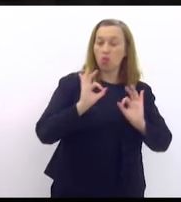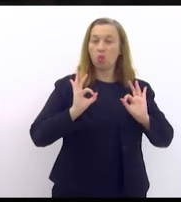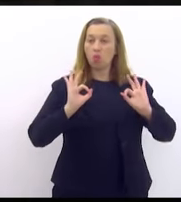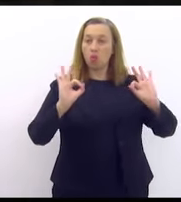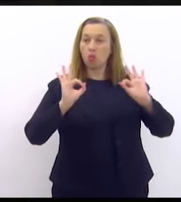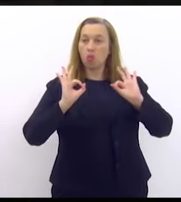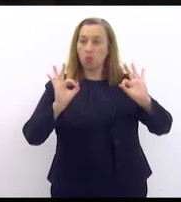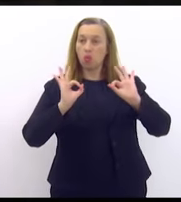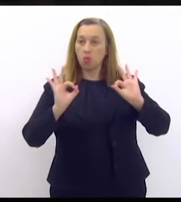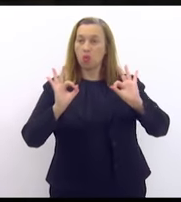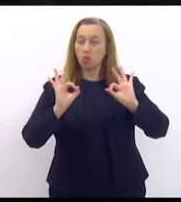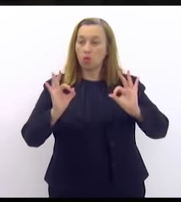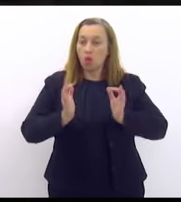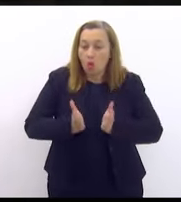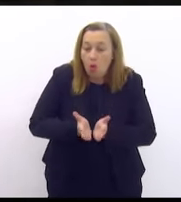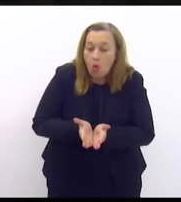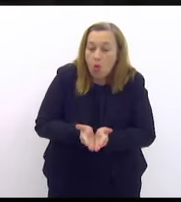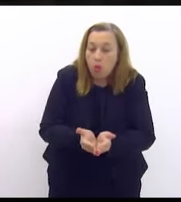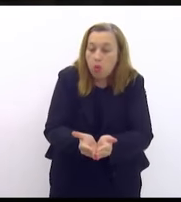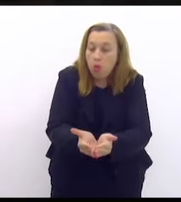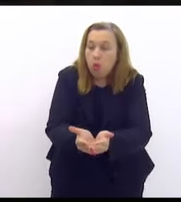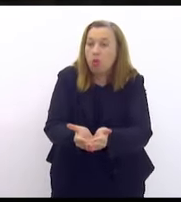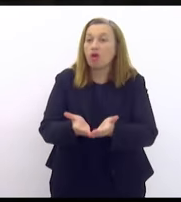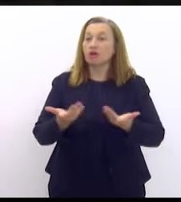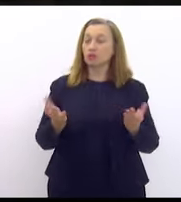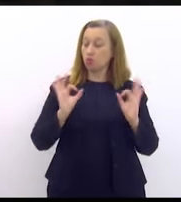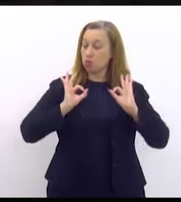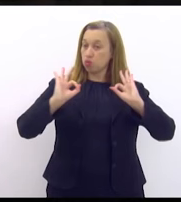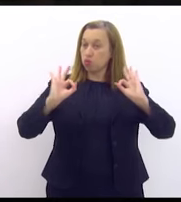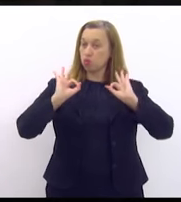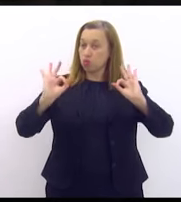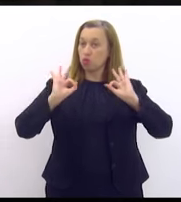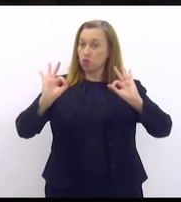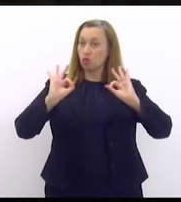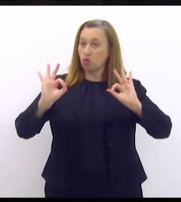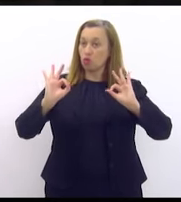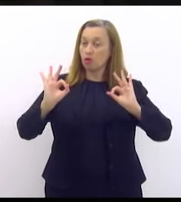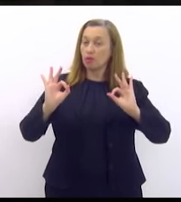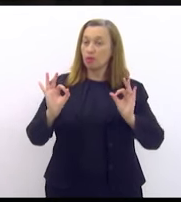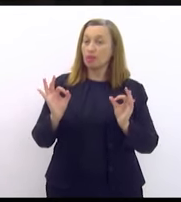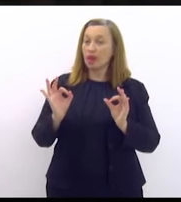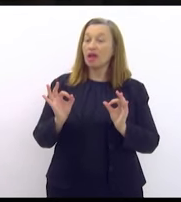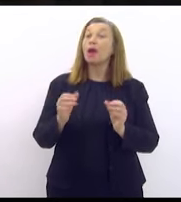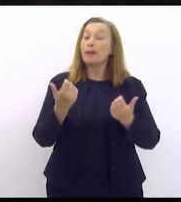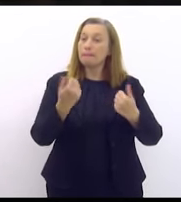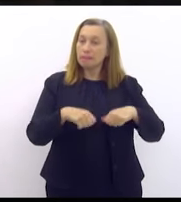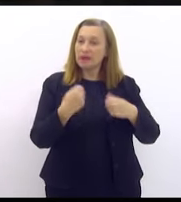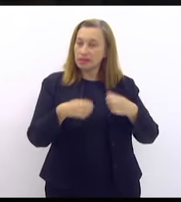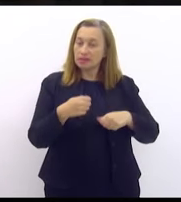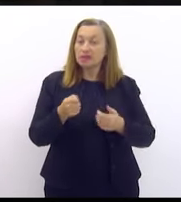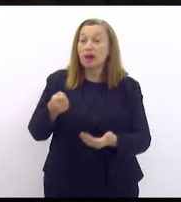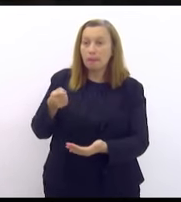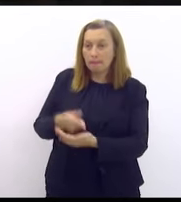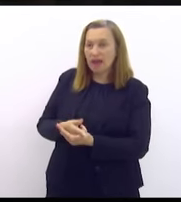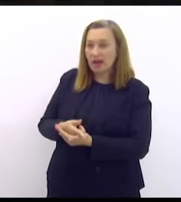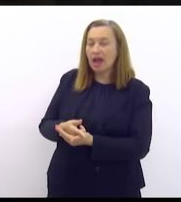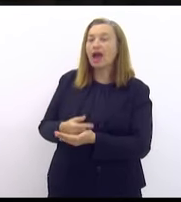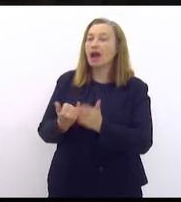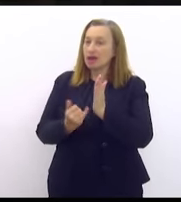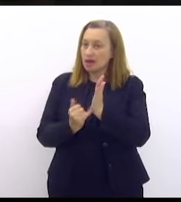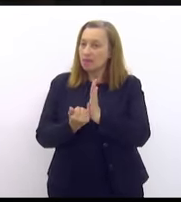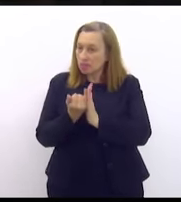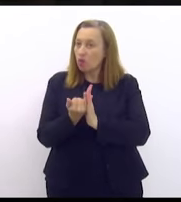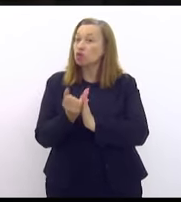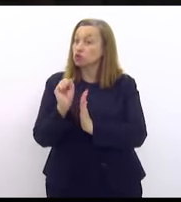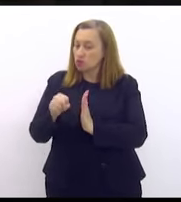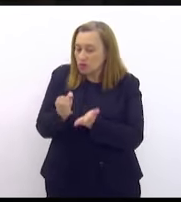tributar fortunas com valores parados que só aumentam os juros da poupança, mas não tem em si a